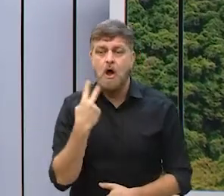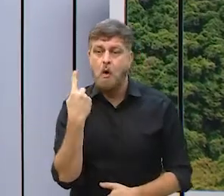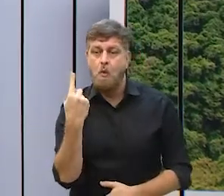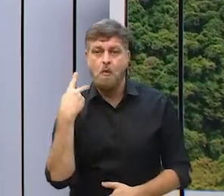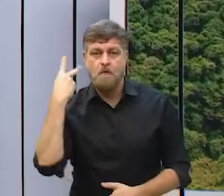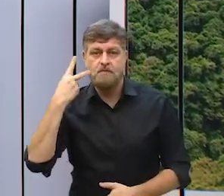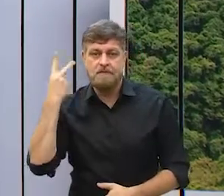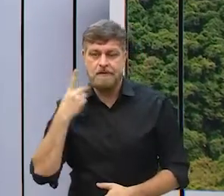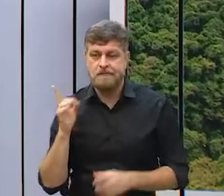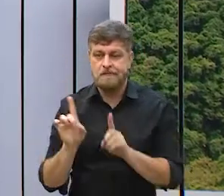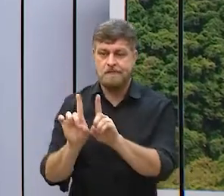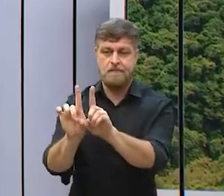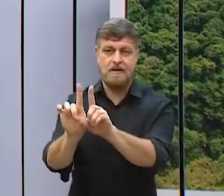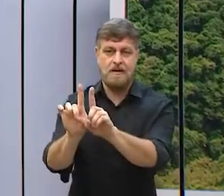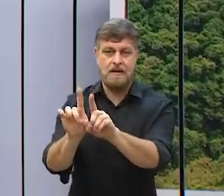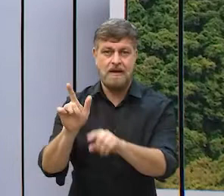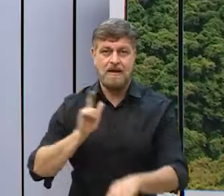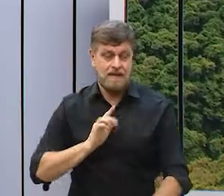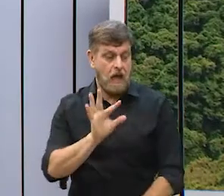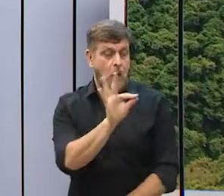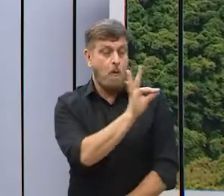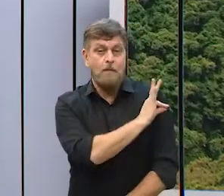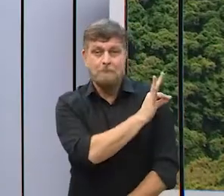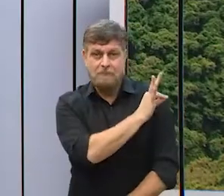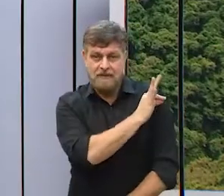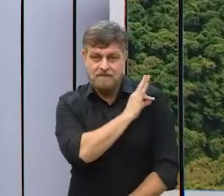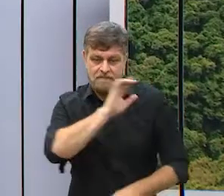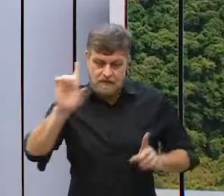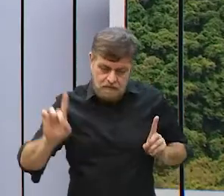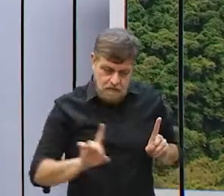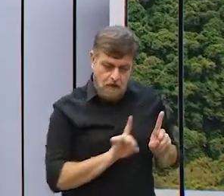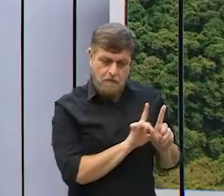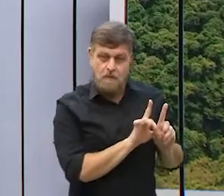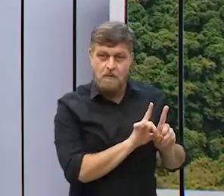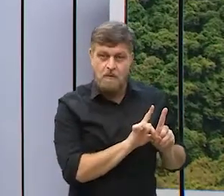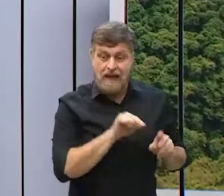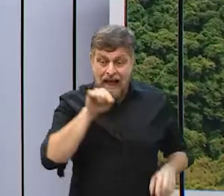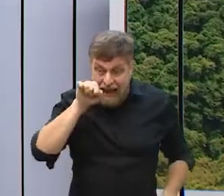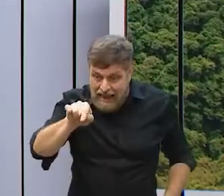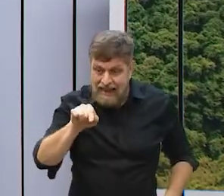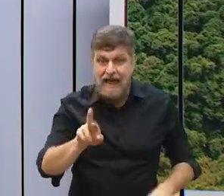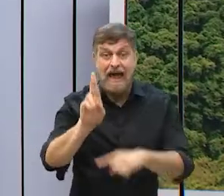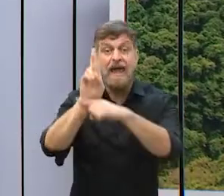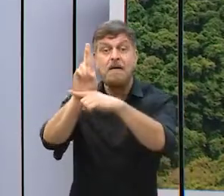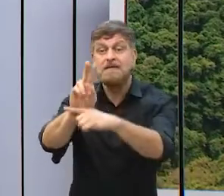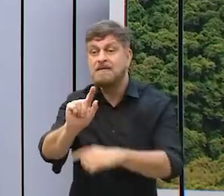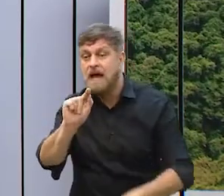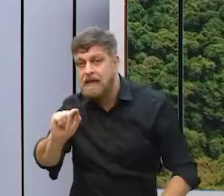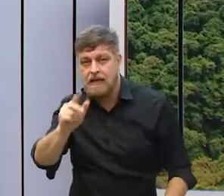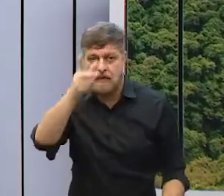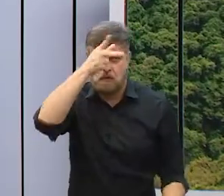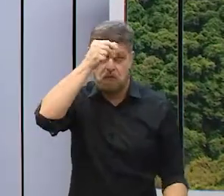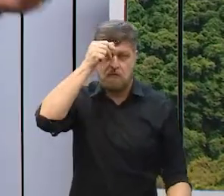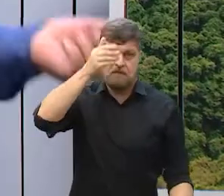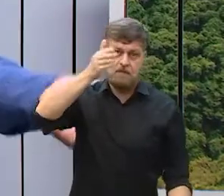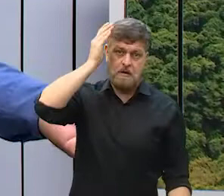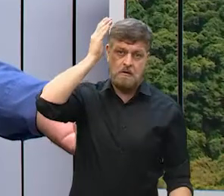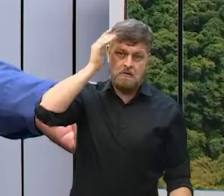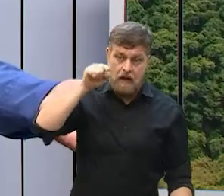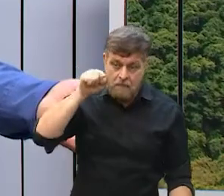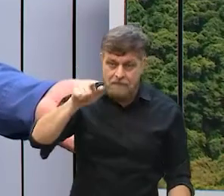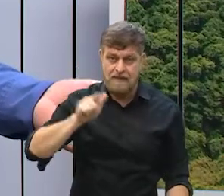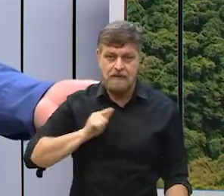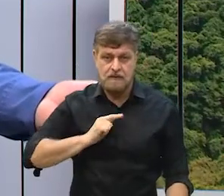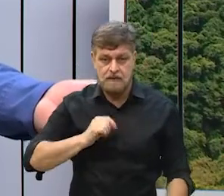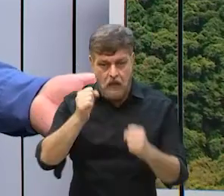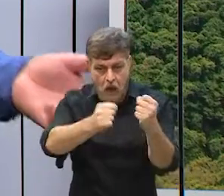vereador, ele precisa estar ligado ao prefeito. Ele é o representante do prefeito lá na região. Precisa ser, para ter essa autonomia